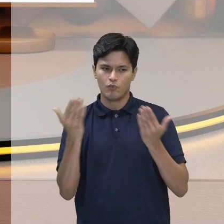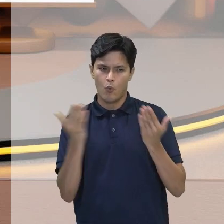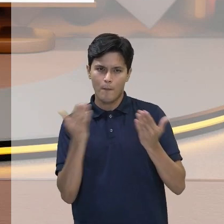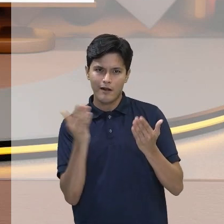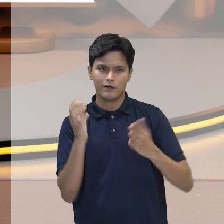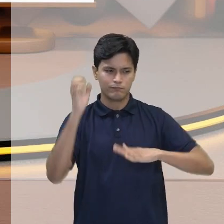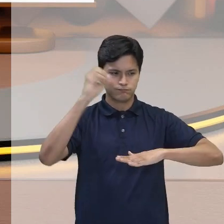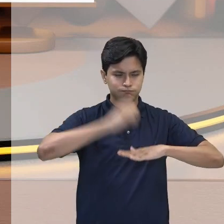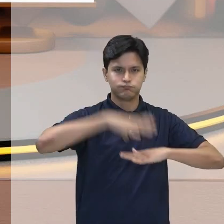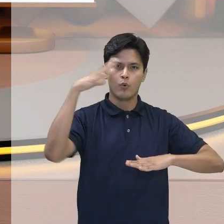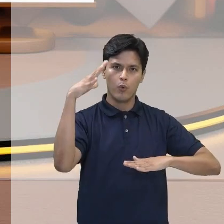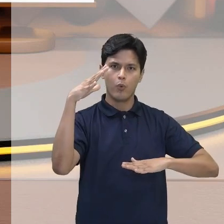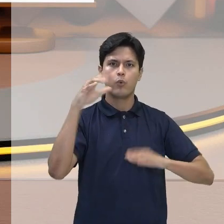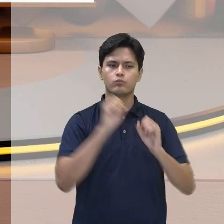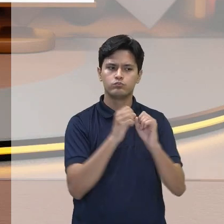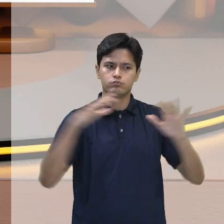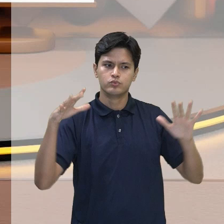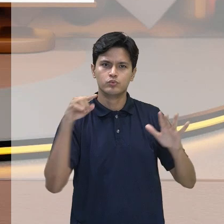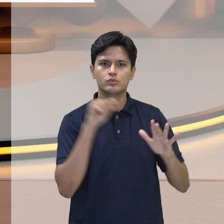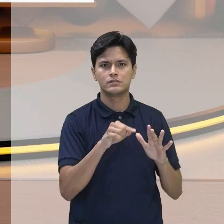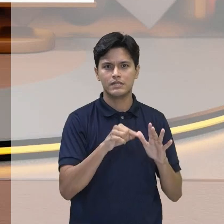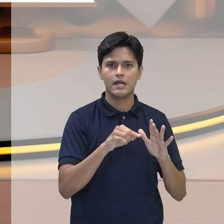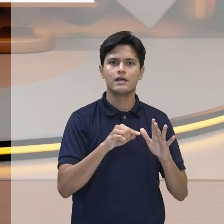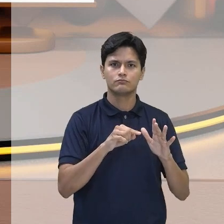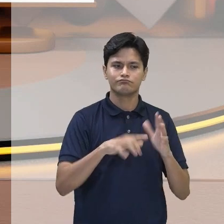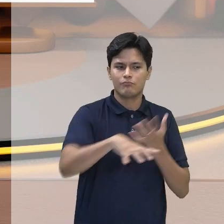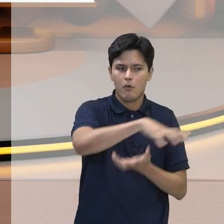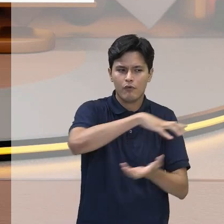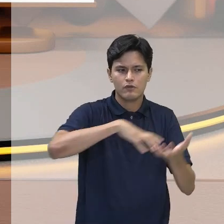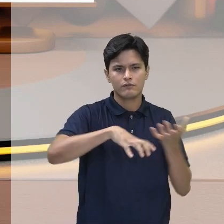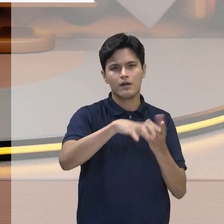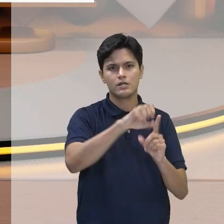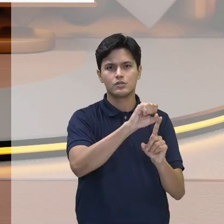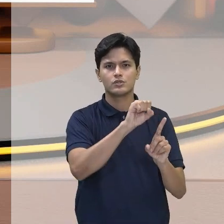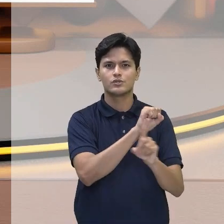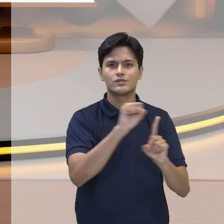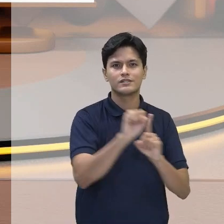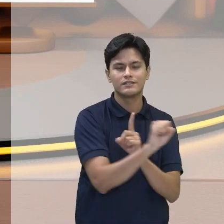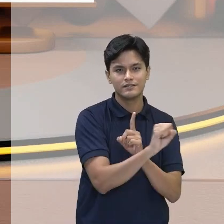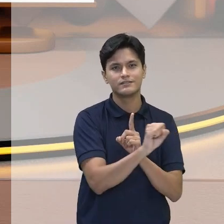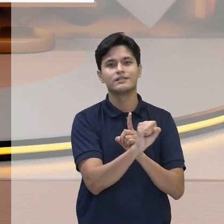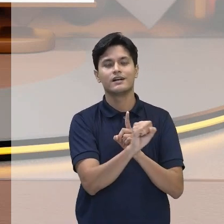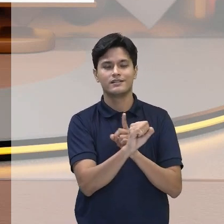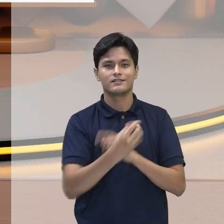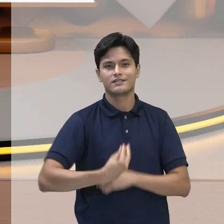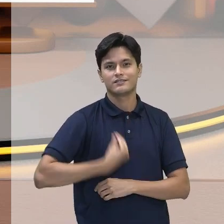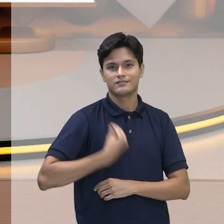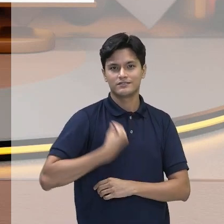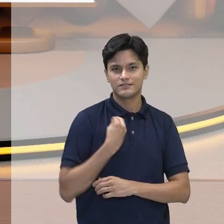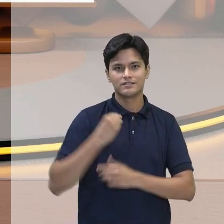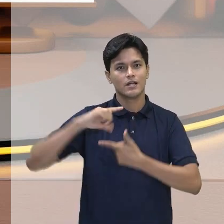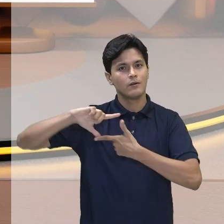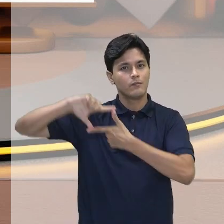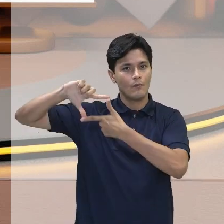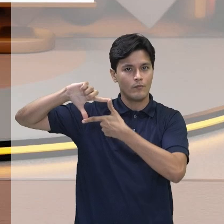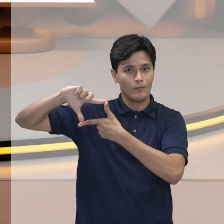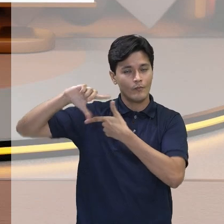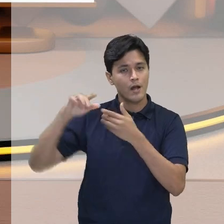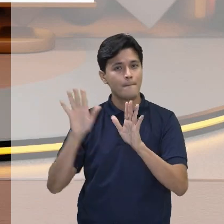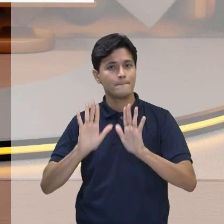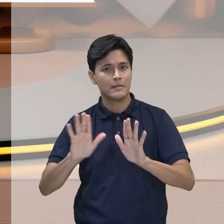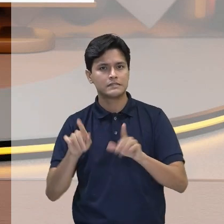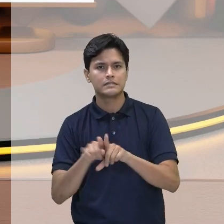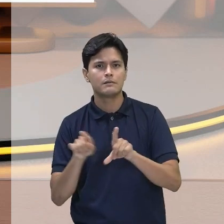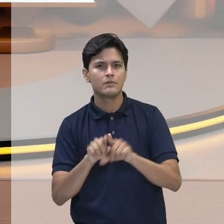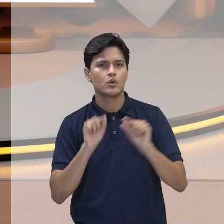em cima de toda aquela sociedade, né, que muitas vezes vivia não só alienada, mas era uma sociedade muitas